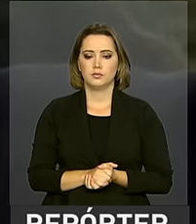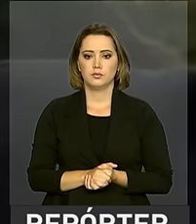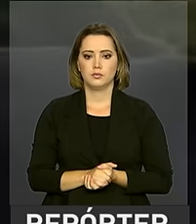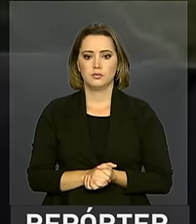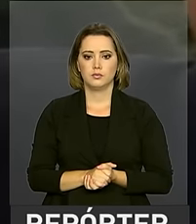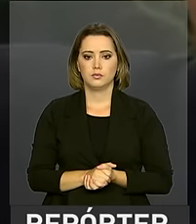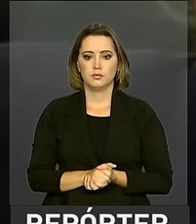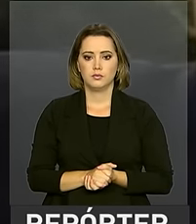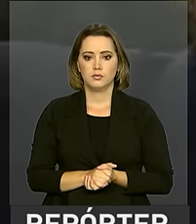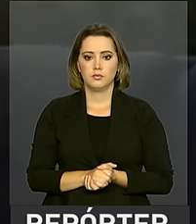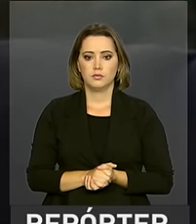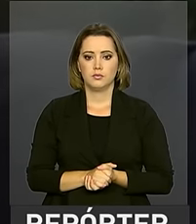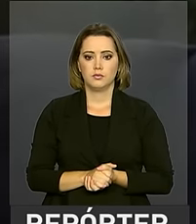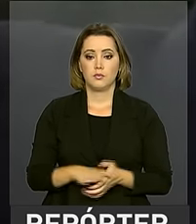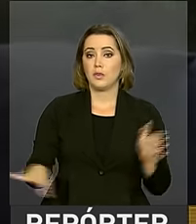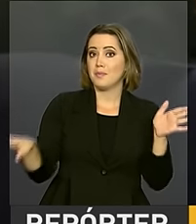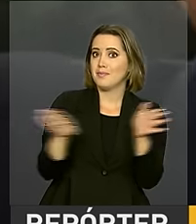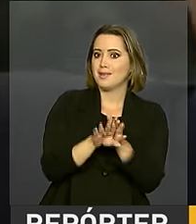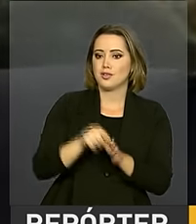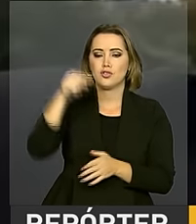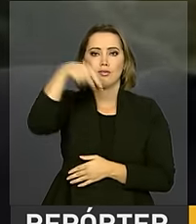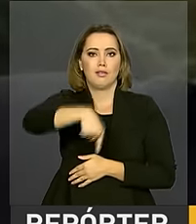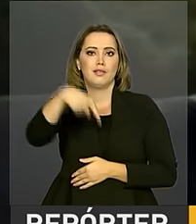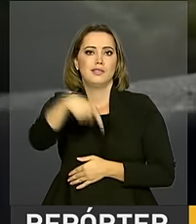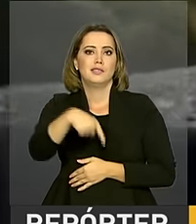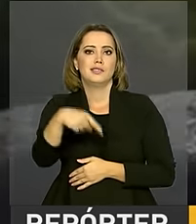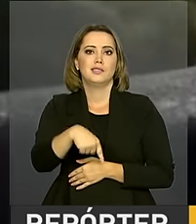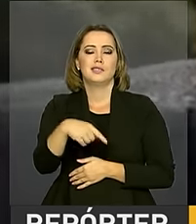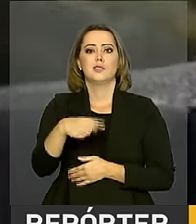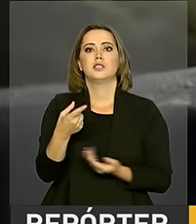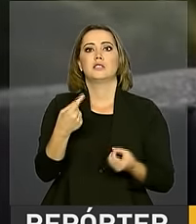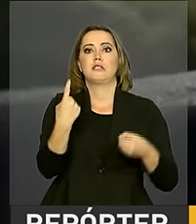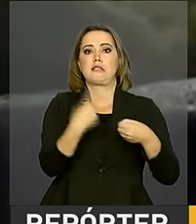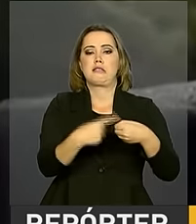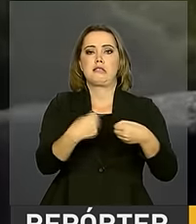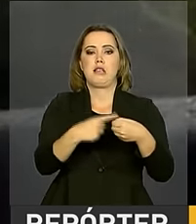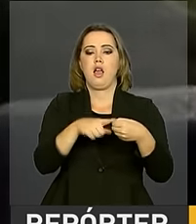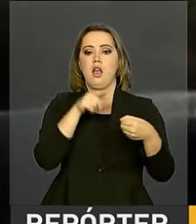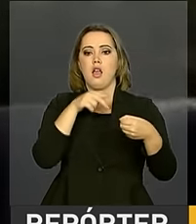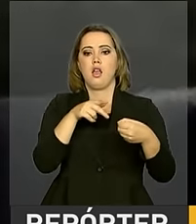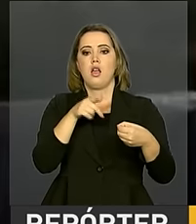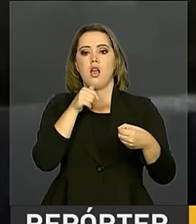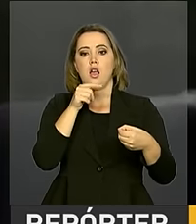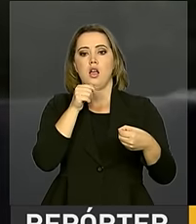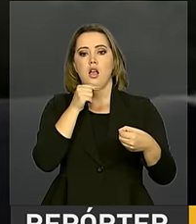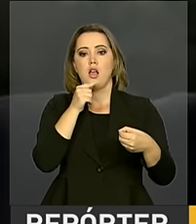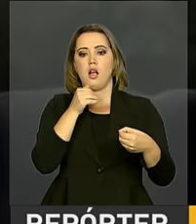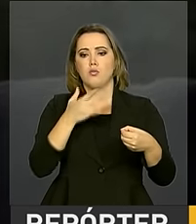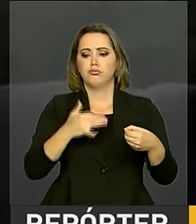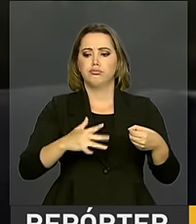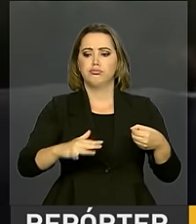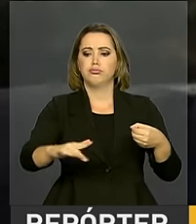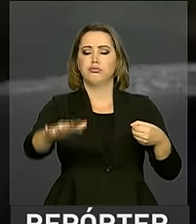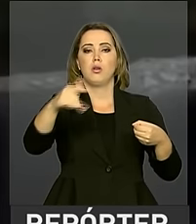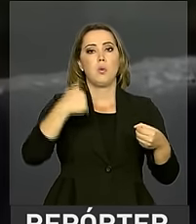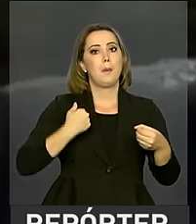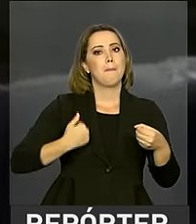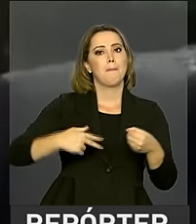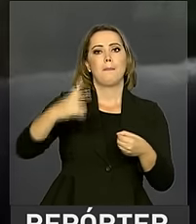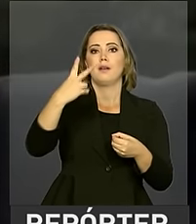gente para chegar até aqui à cidade de Monteiro as águas da integração do Rio São Francisco elas percorreram